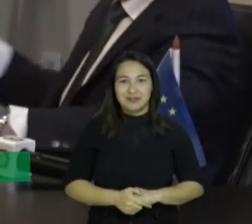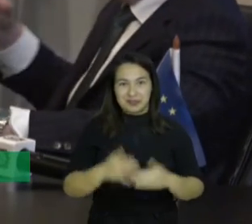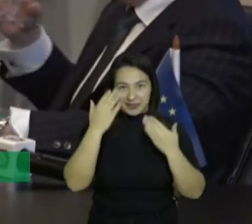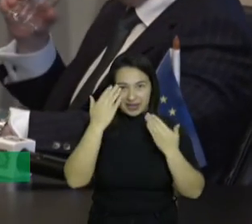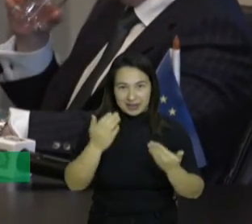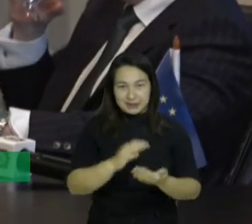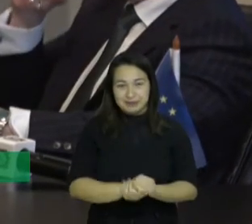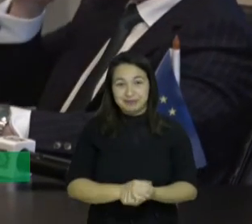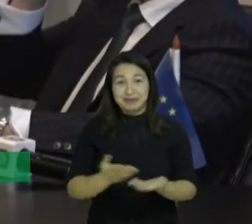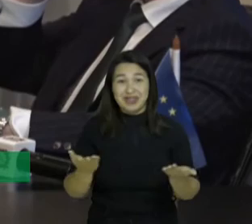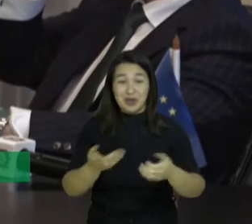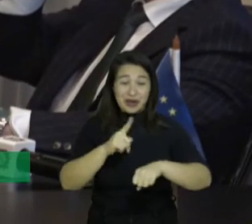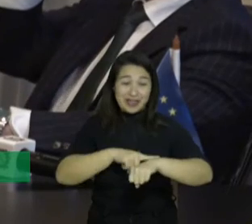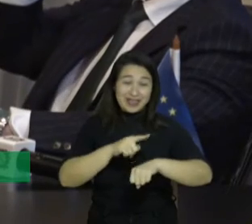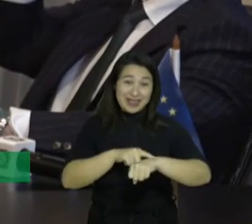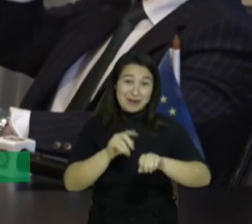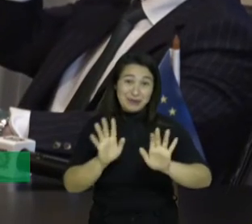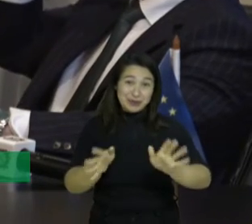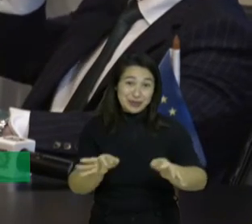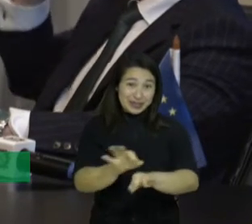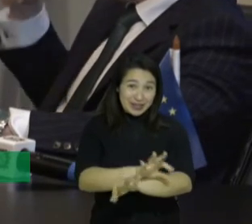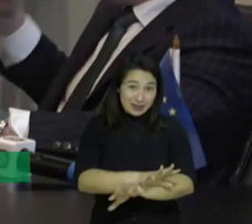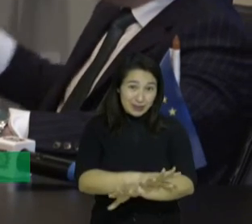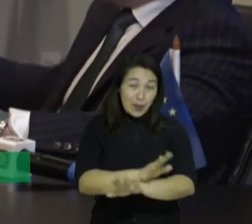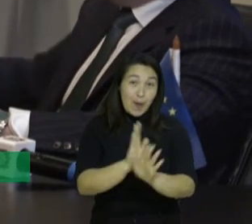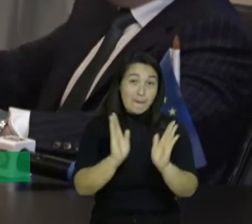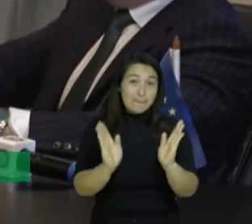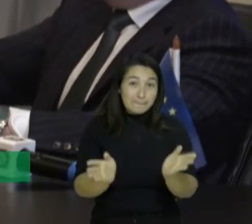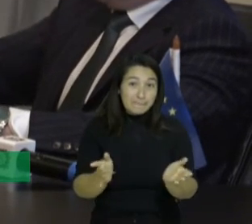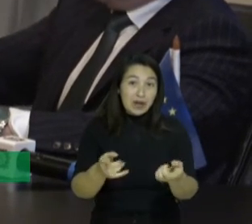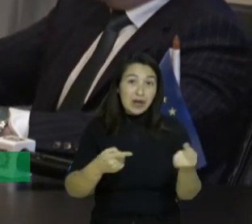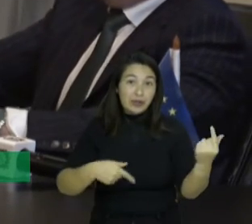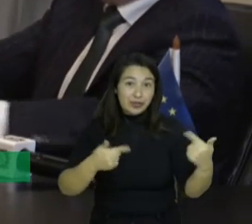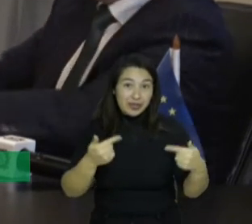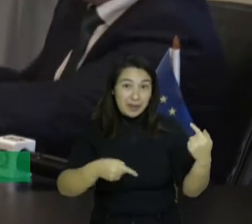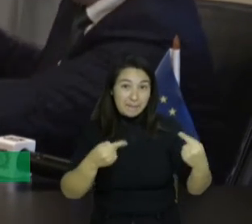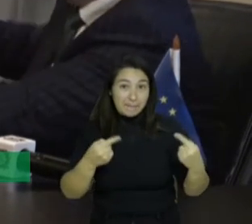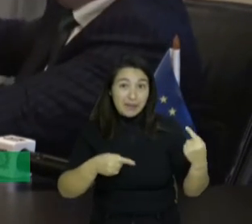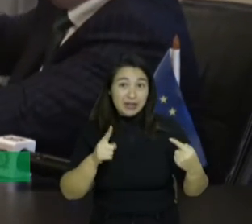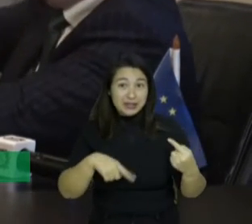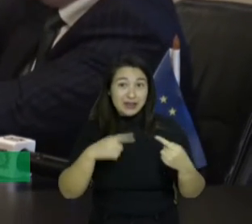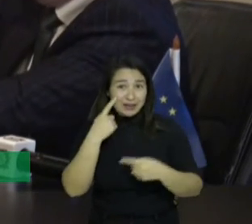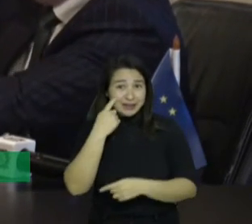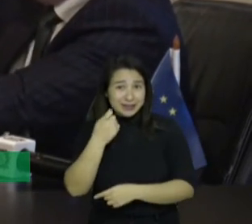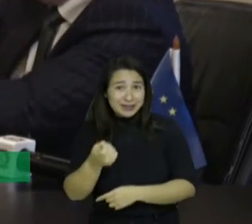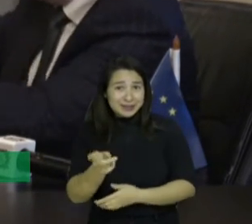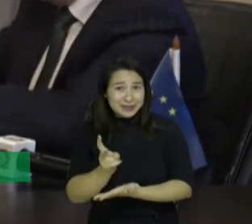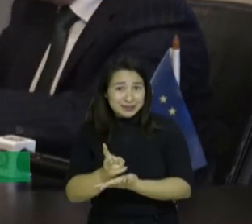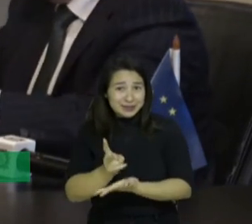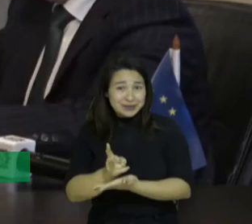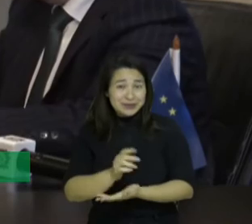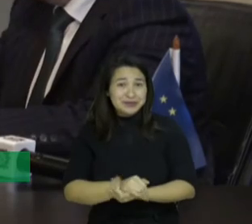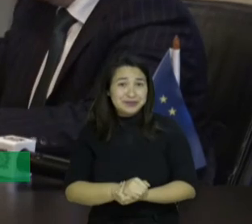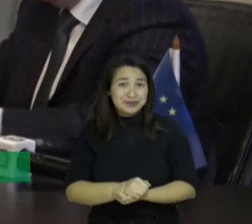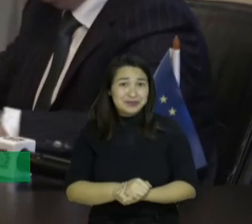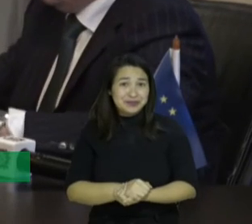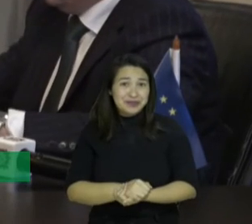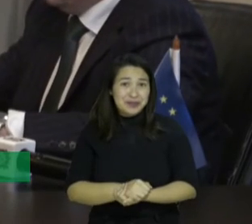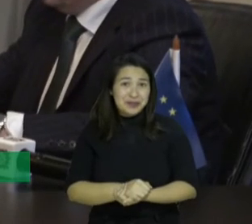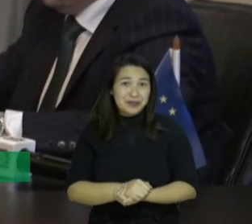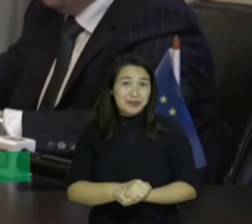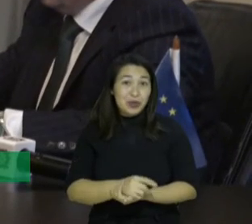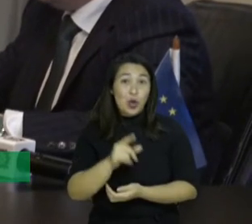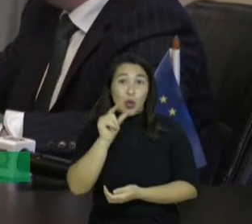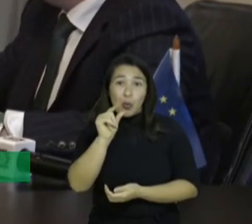nós já estouramos o nosso tempo aqui mas eu vejo que o debate Tá bastante interessante eu estendo mais um pouquinho só mais um